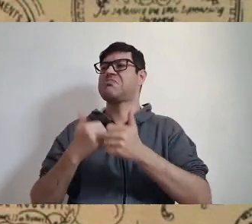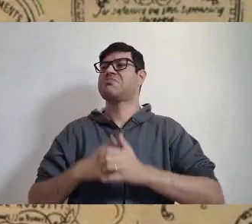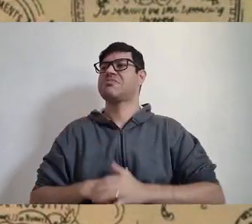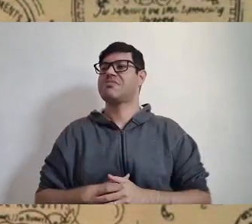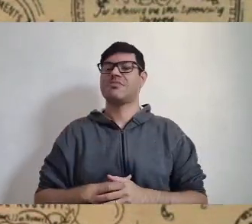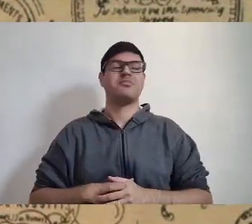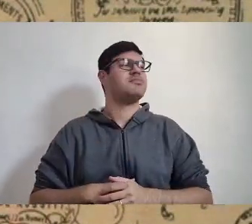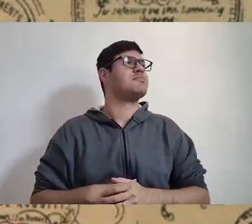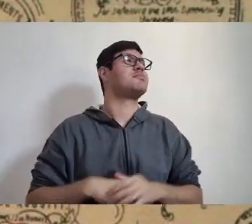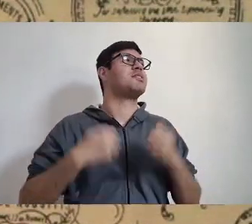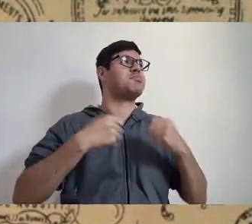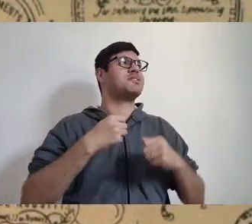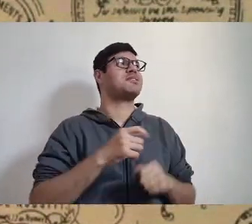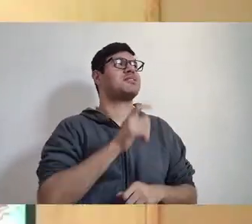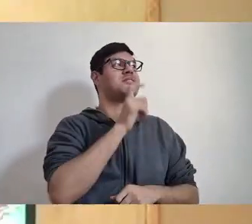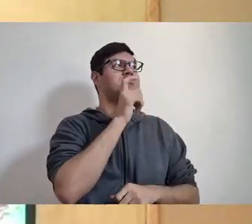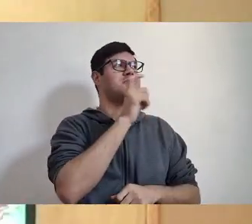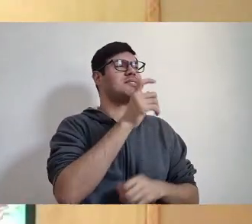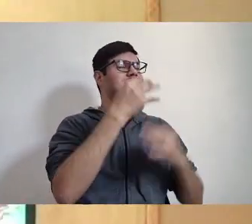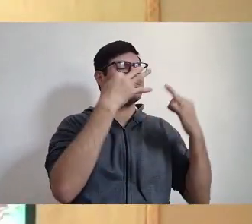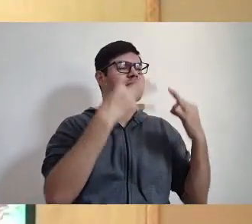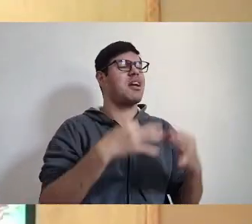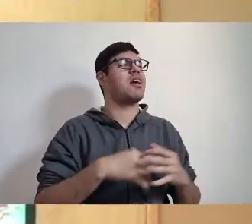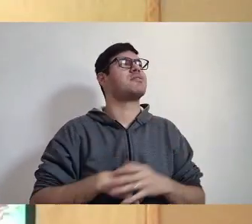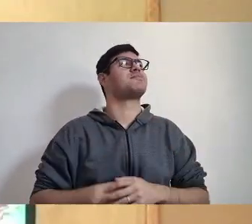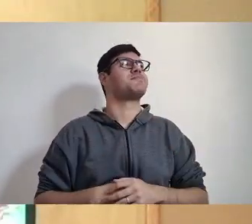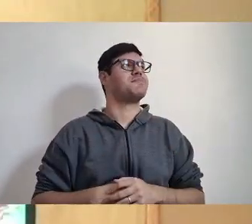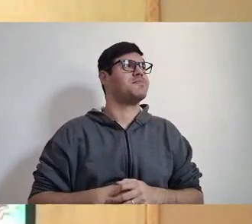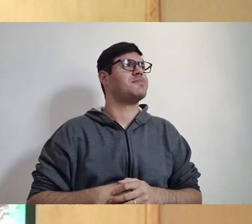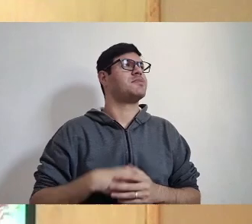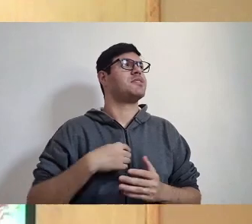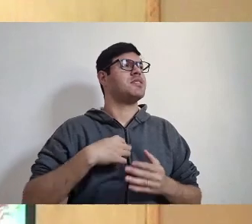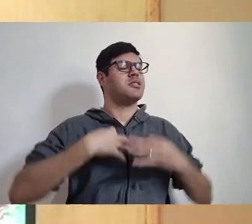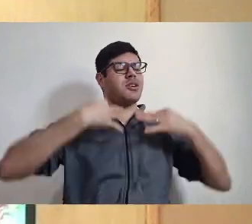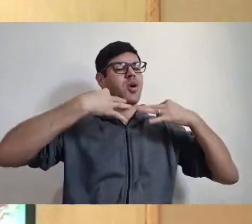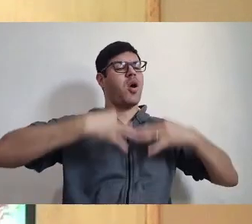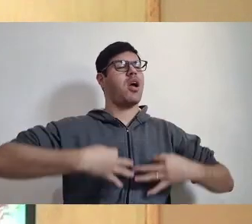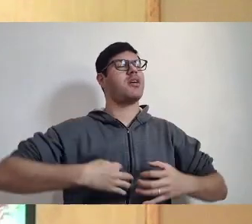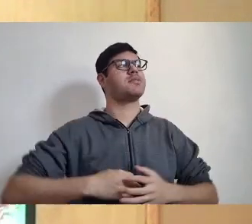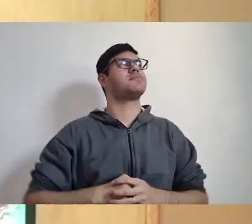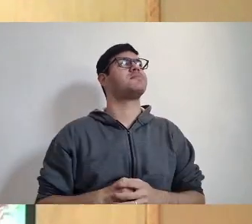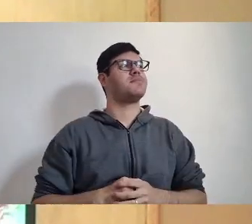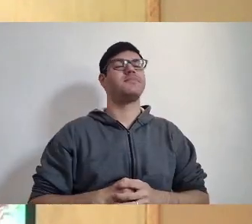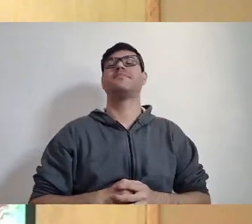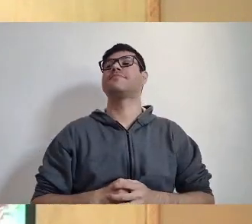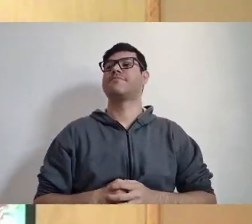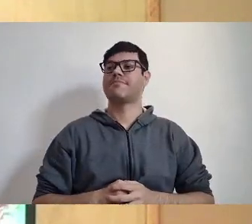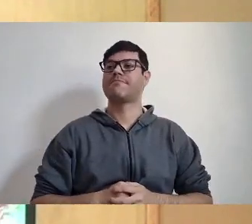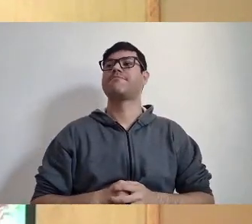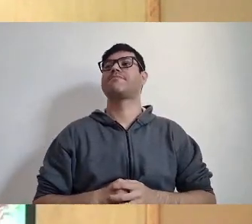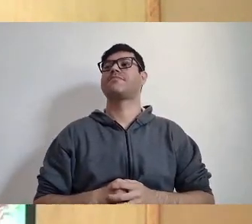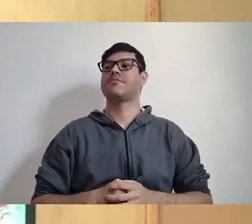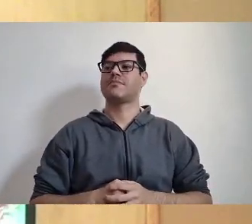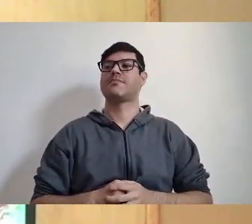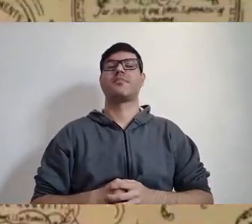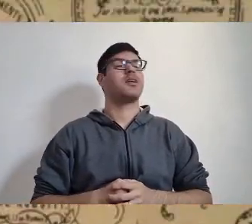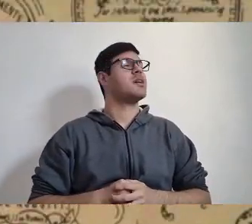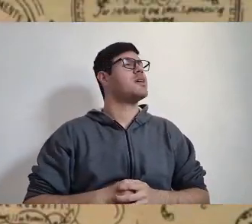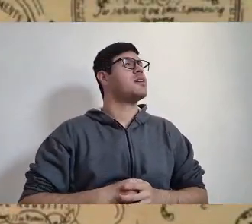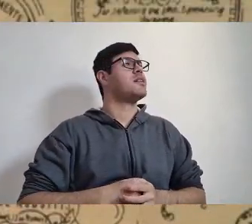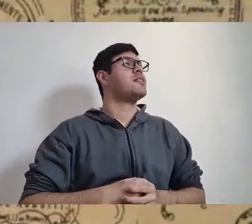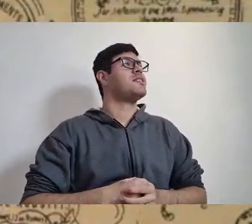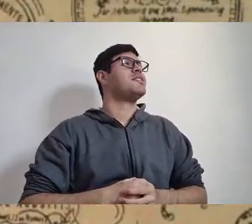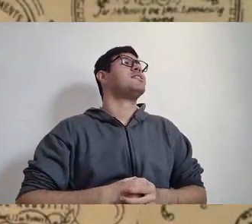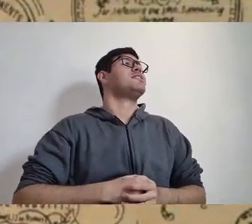Isso. Honestidade é muito importante. Com certeza. Honestidade não é virtude, é dever de todos. Dever. Gil, obrigada. Você é um